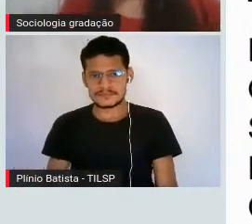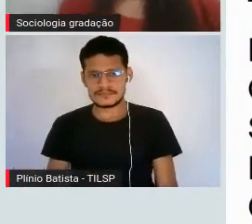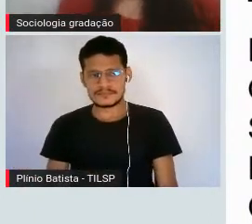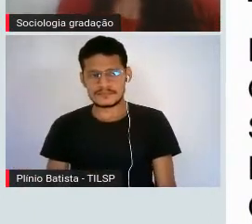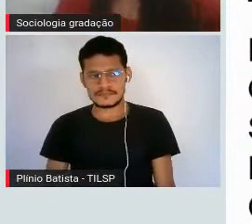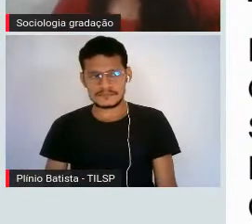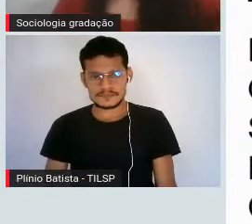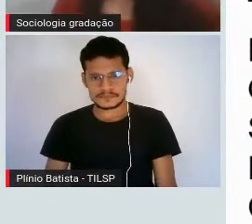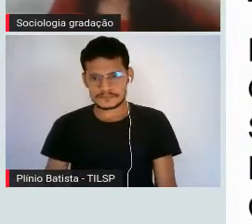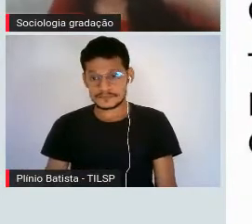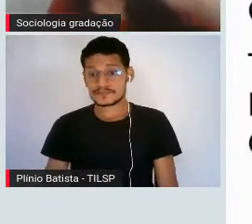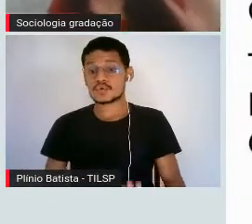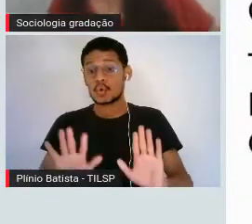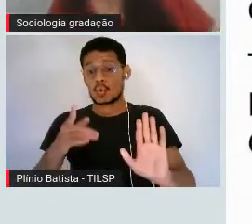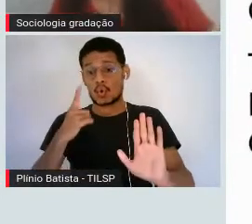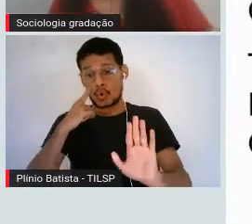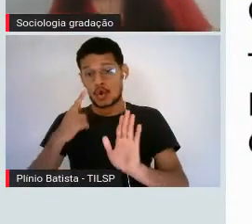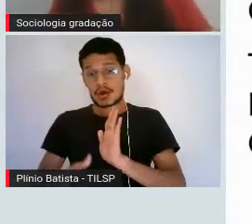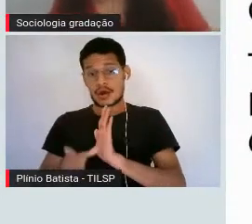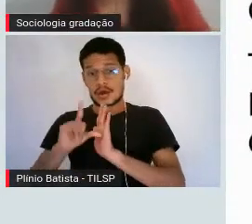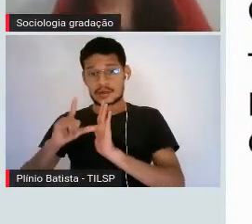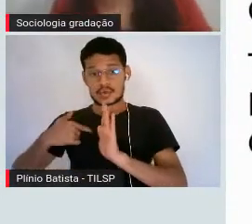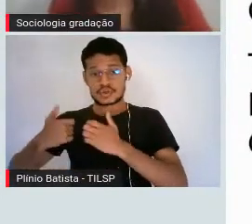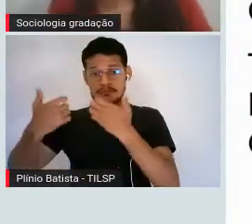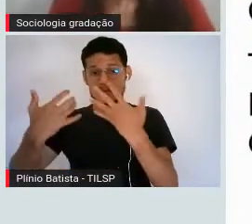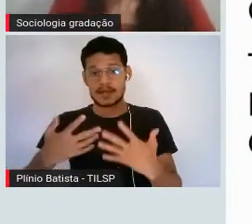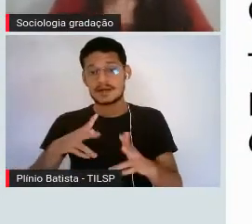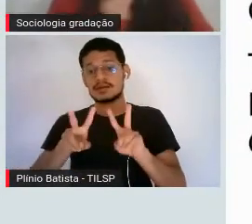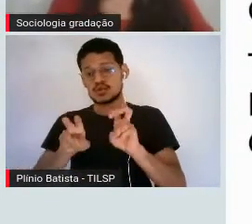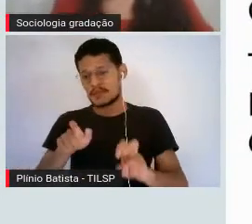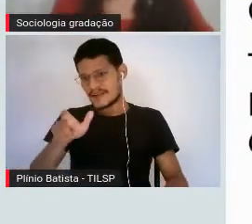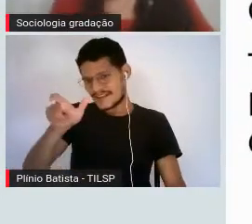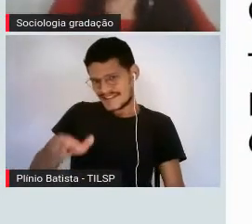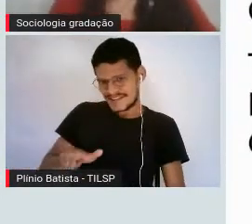E aí, antes de começar Saint-Simon,